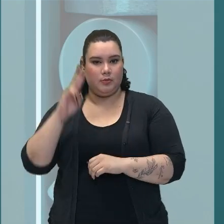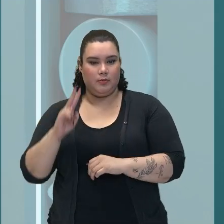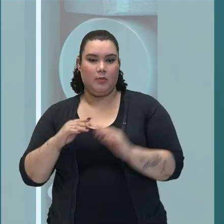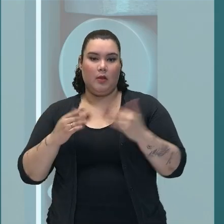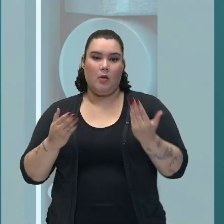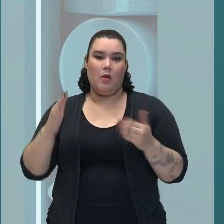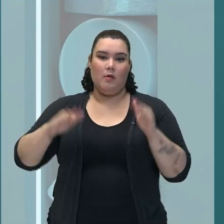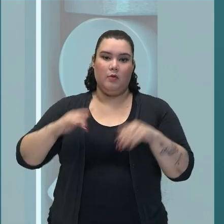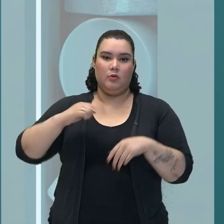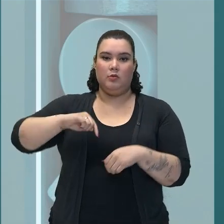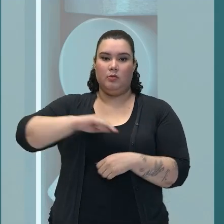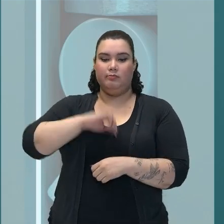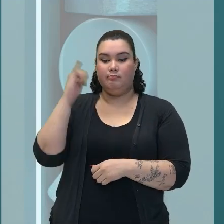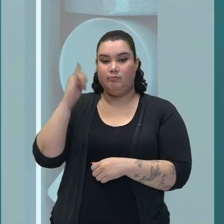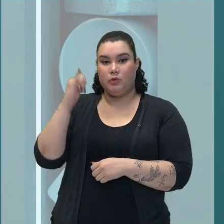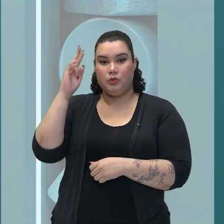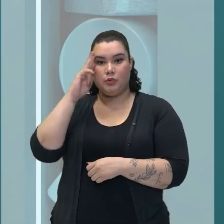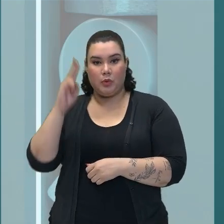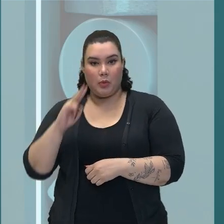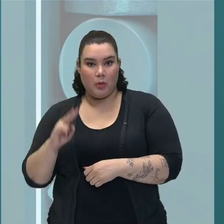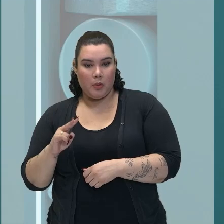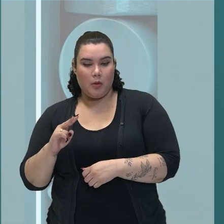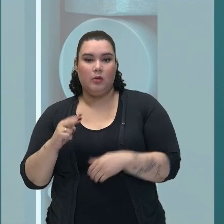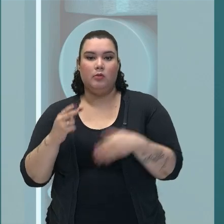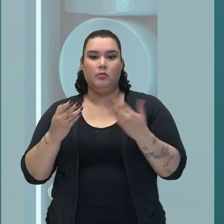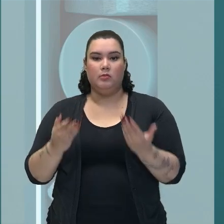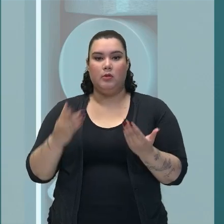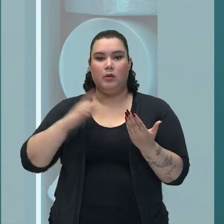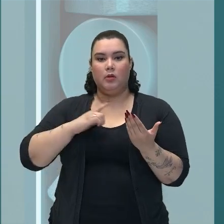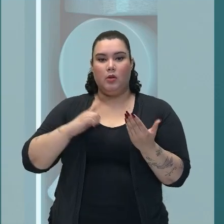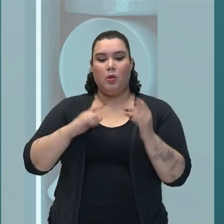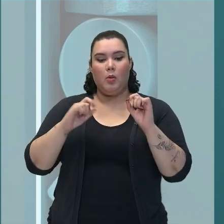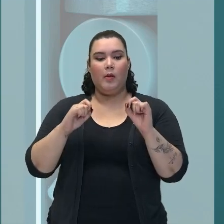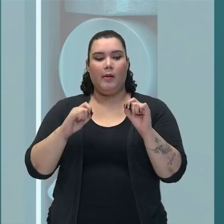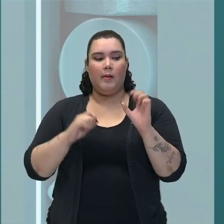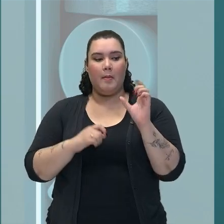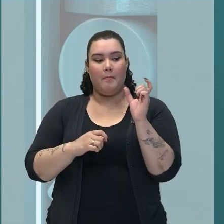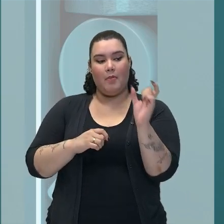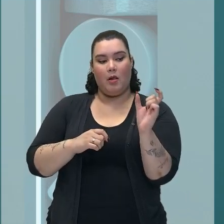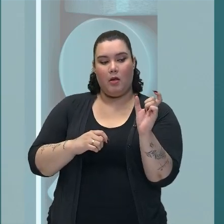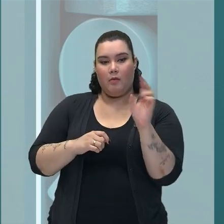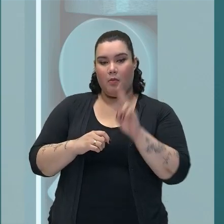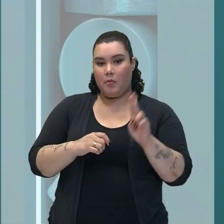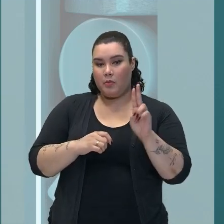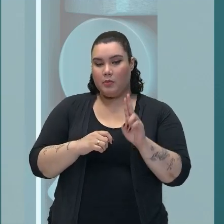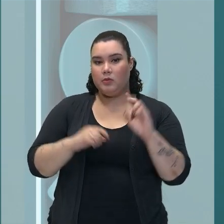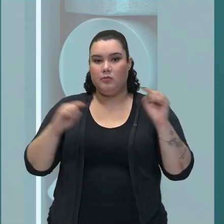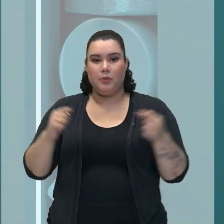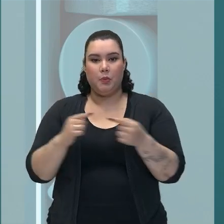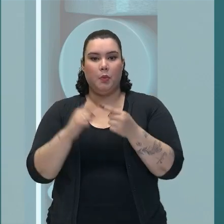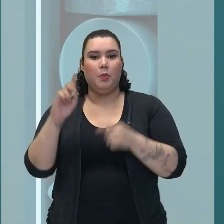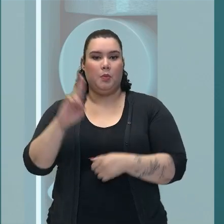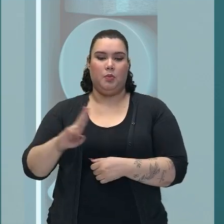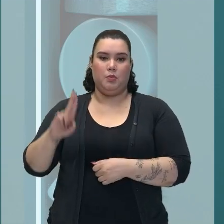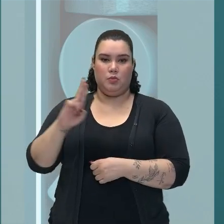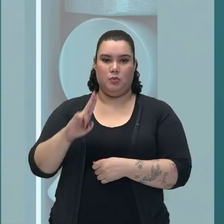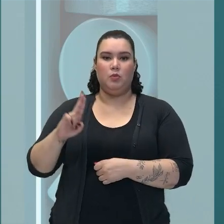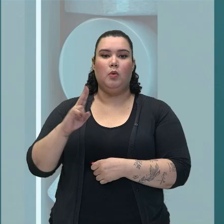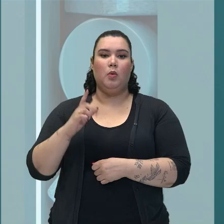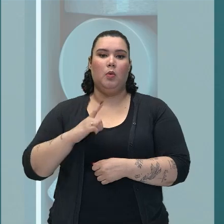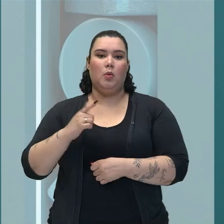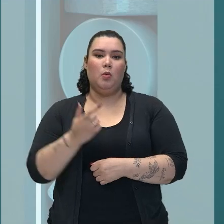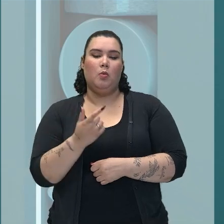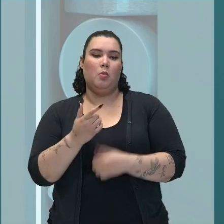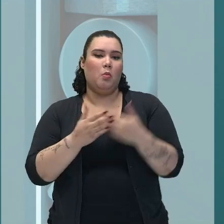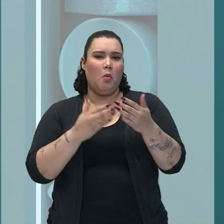vamos narrar, contar uma história, ou seja, contar um hecho, fazemos uso demais